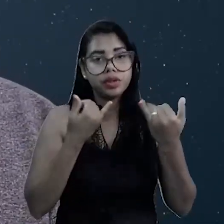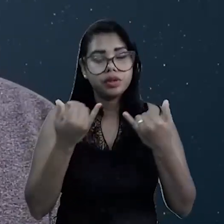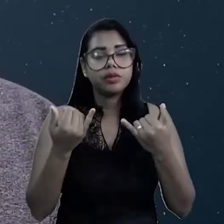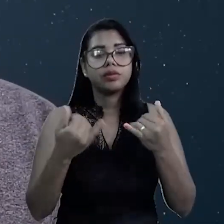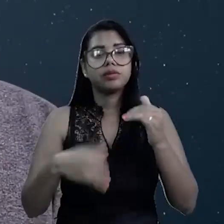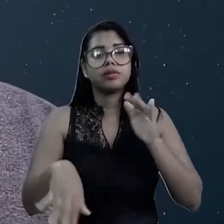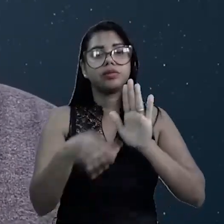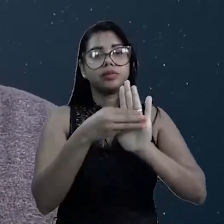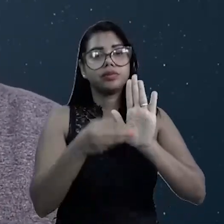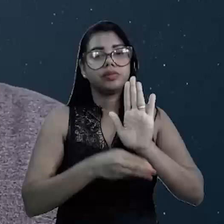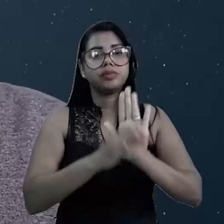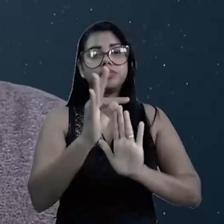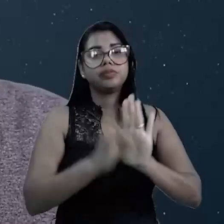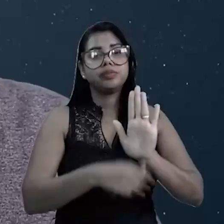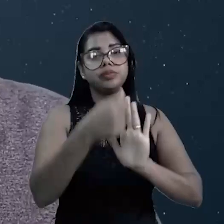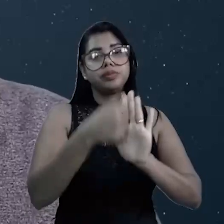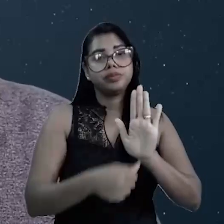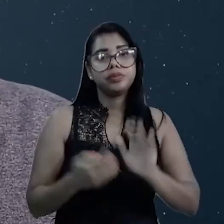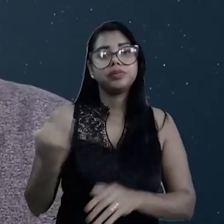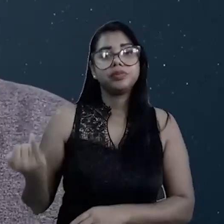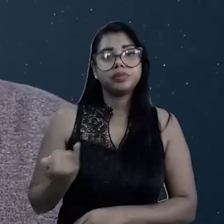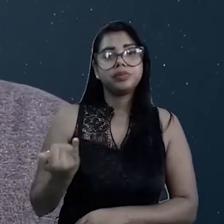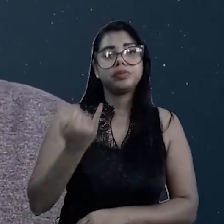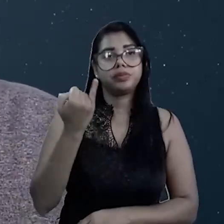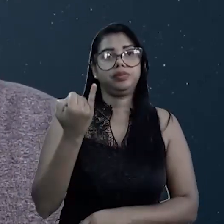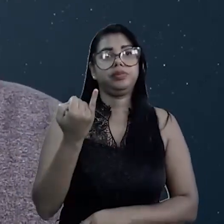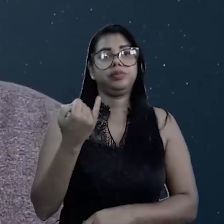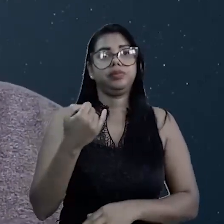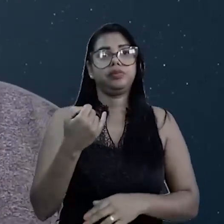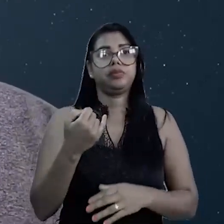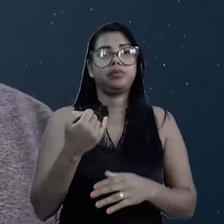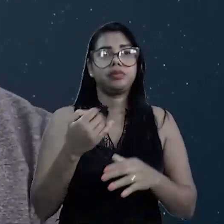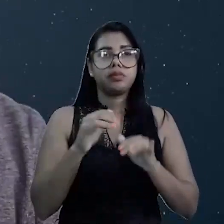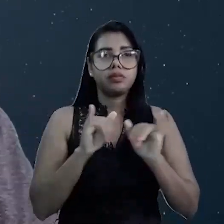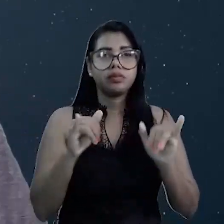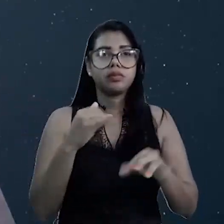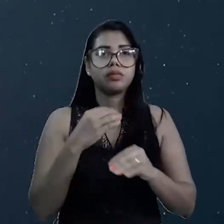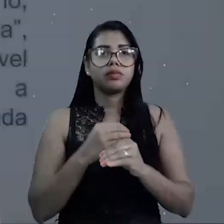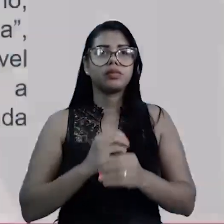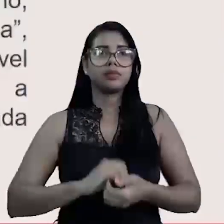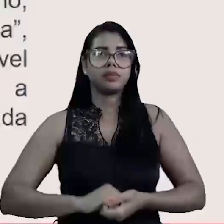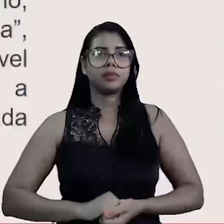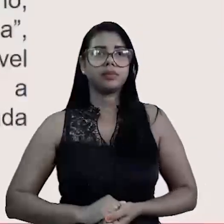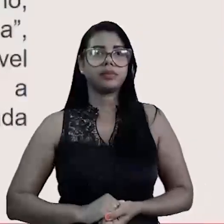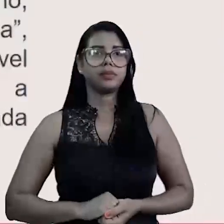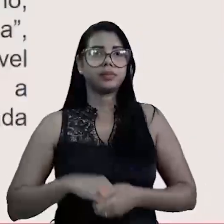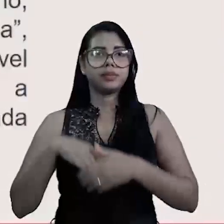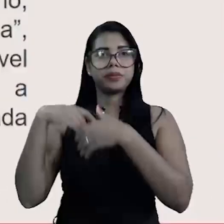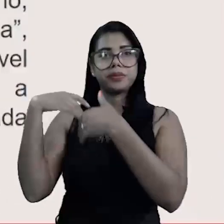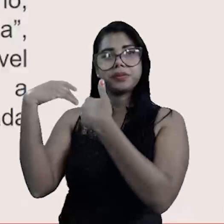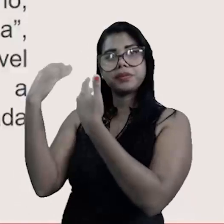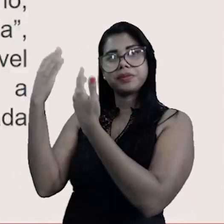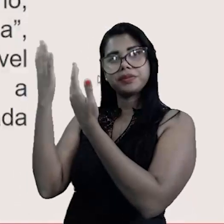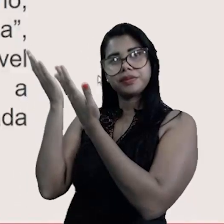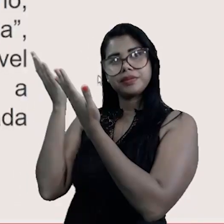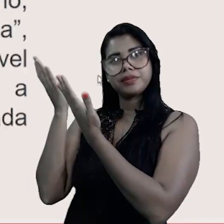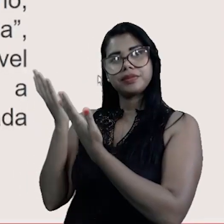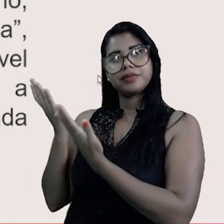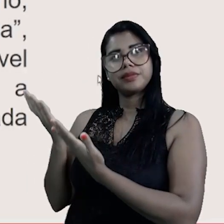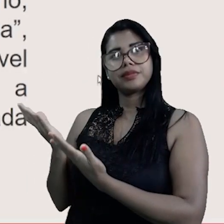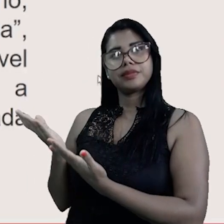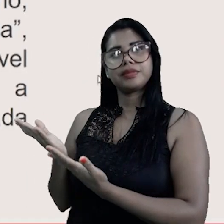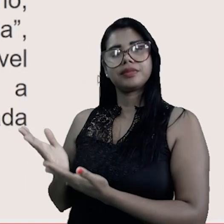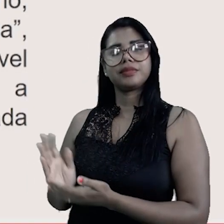importante que você traga informações novas. Que isso também é muito importante. Volta lá no texto. Vê o D2 dessa aluna.